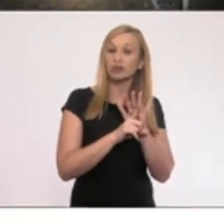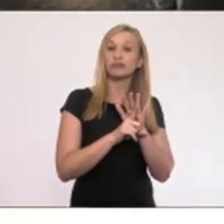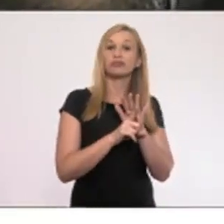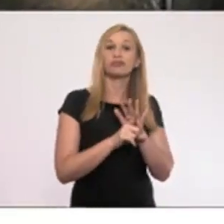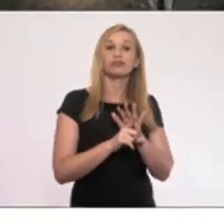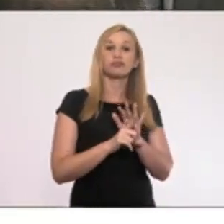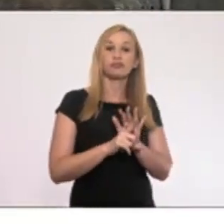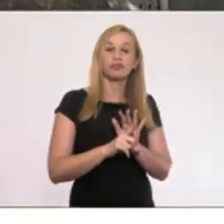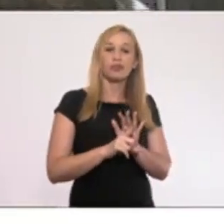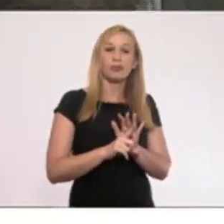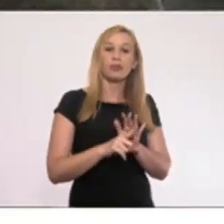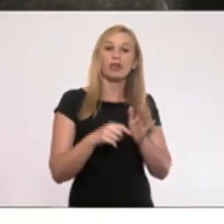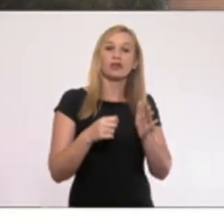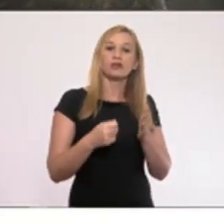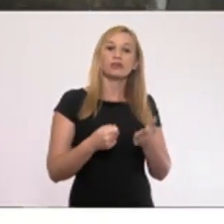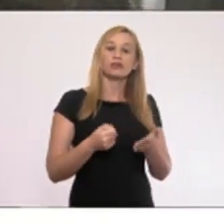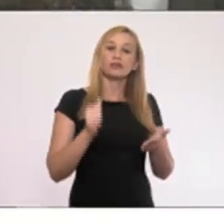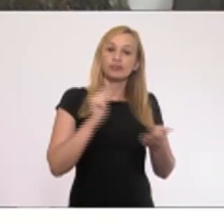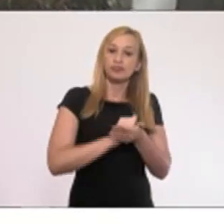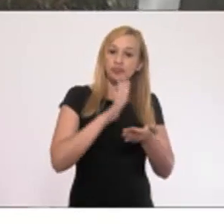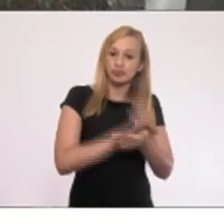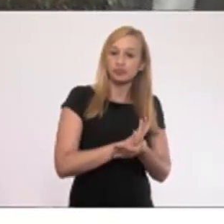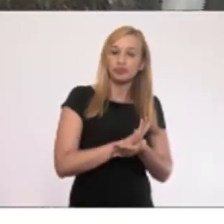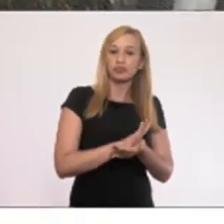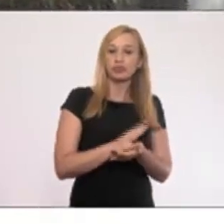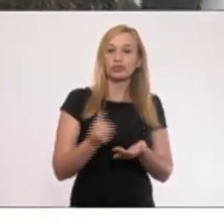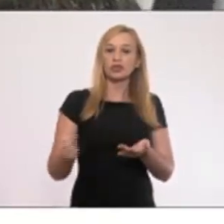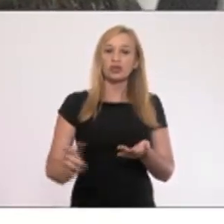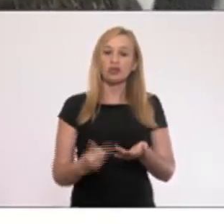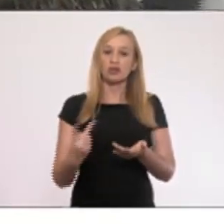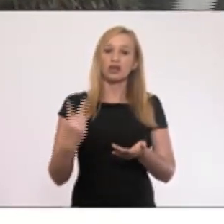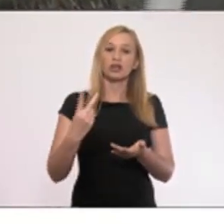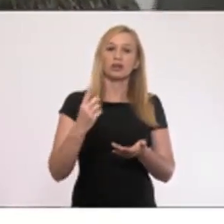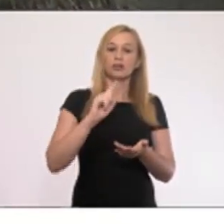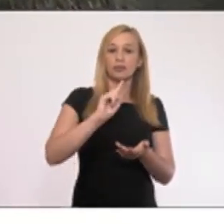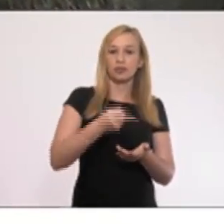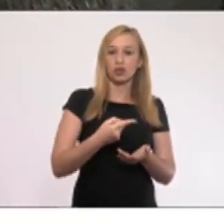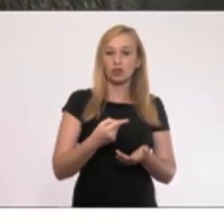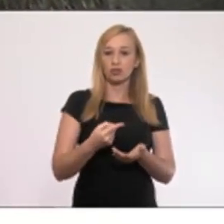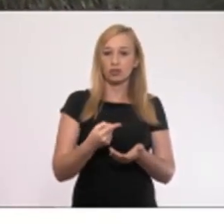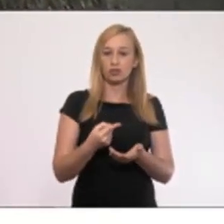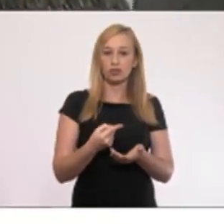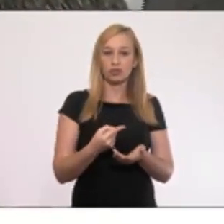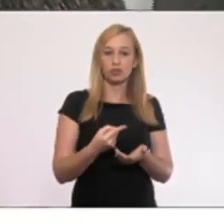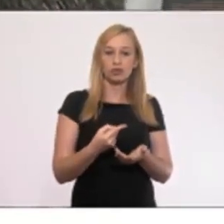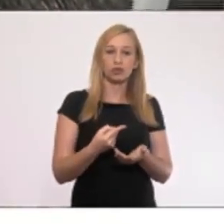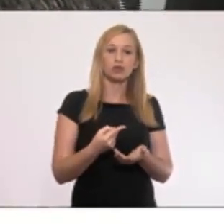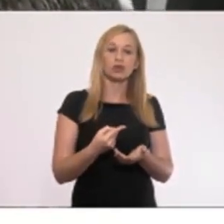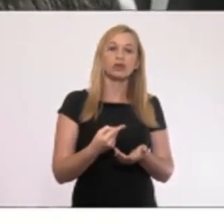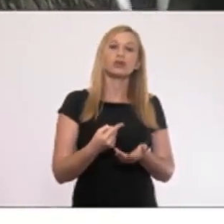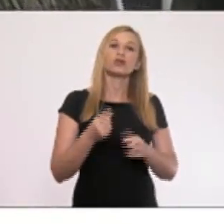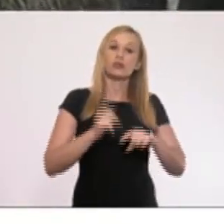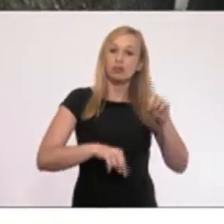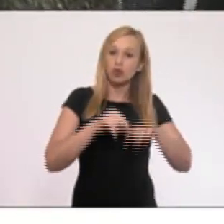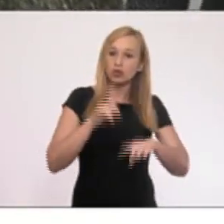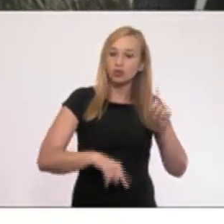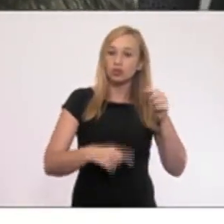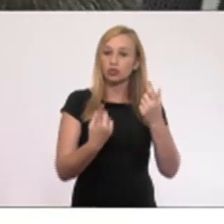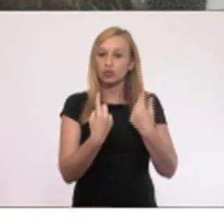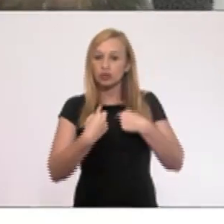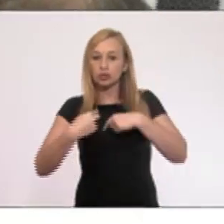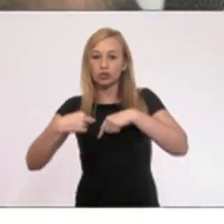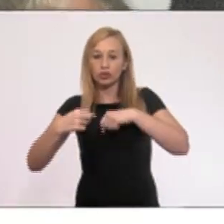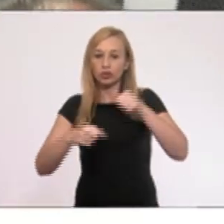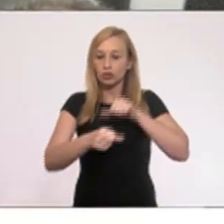implicará em aplicação de multa no valor de até 1.000 UFIRS, cujo produto reverterá